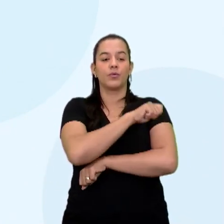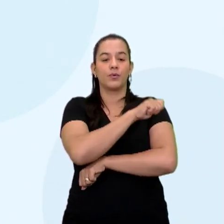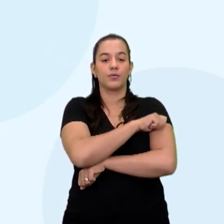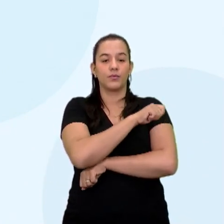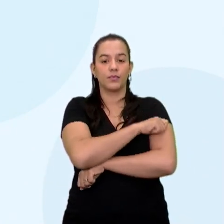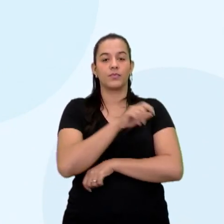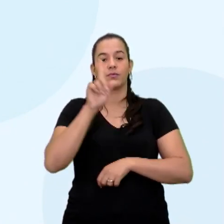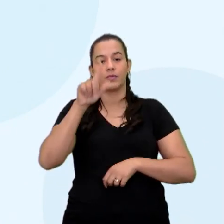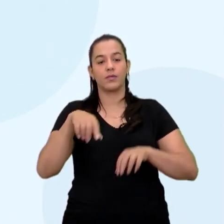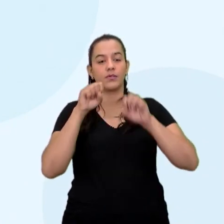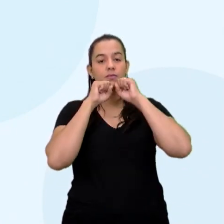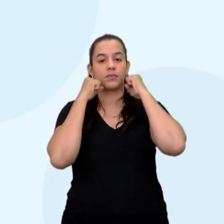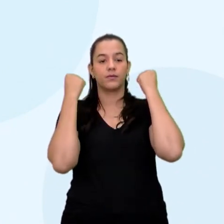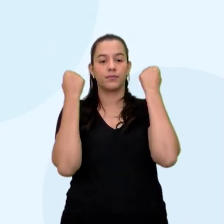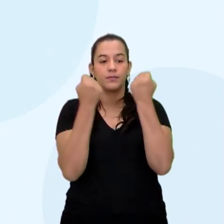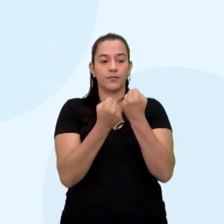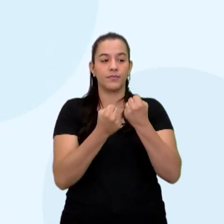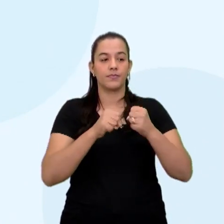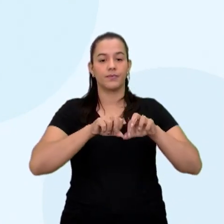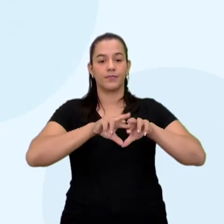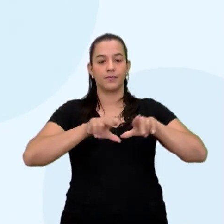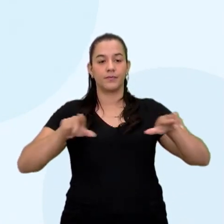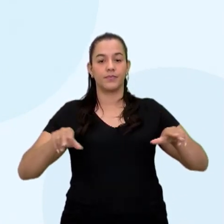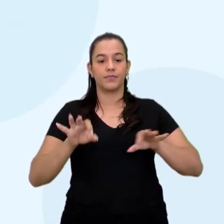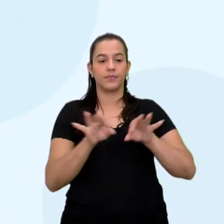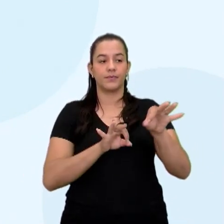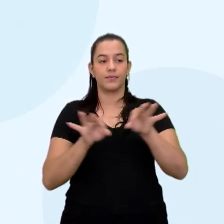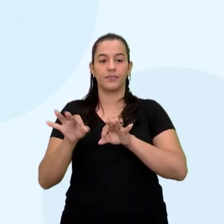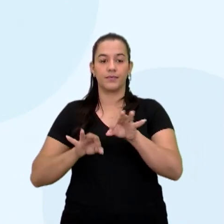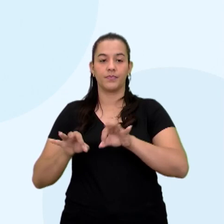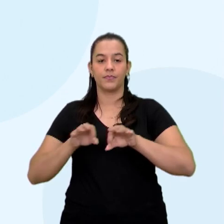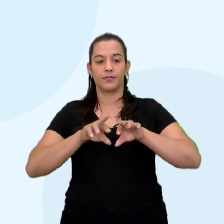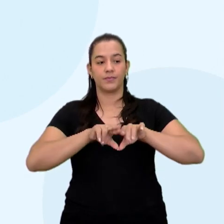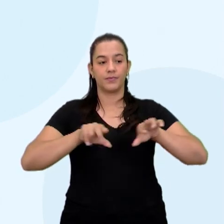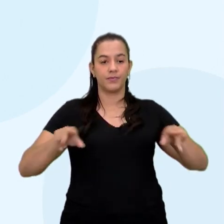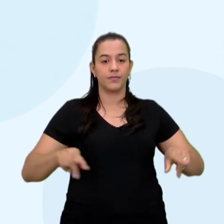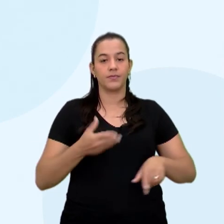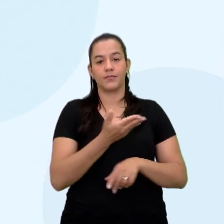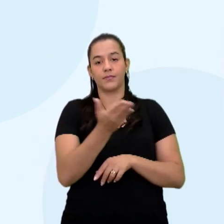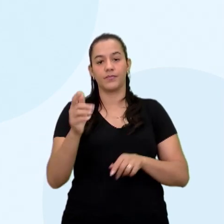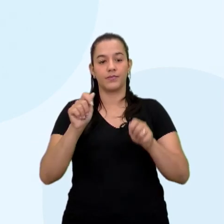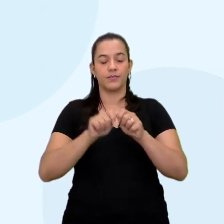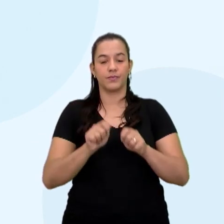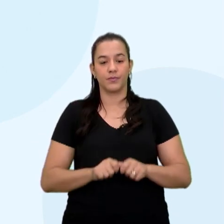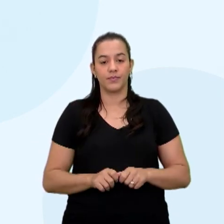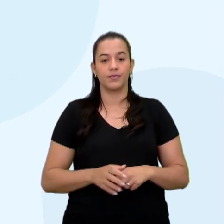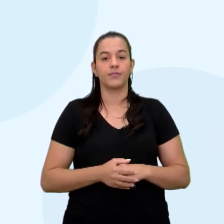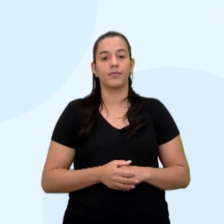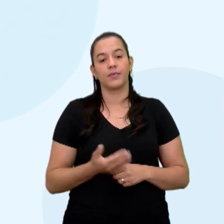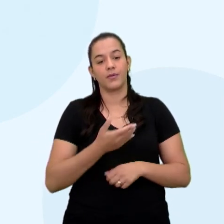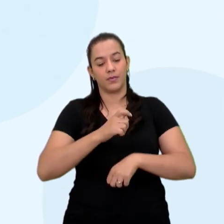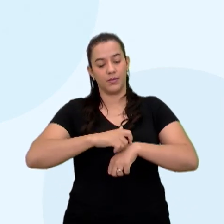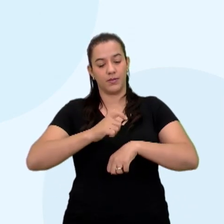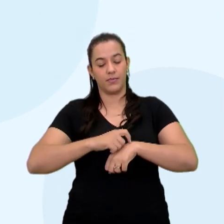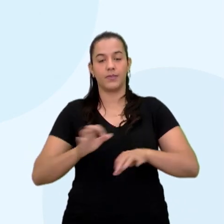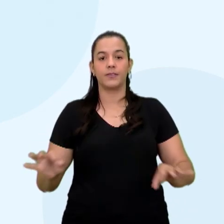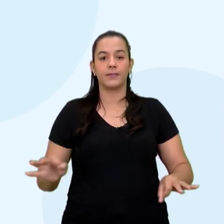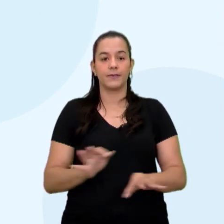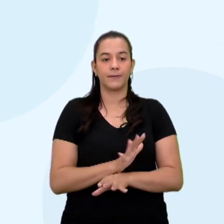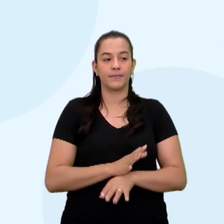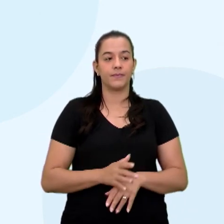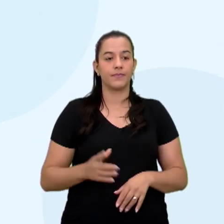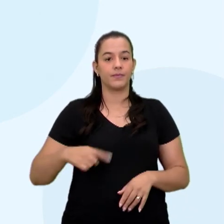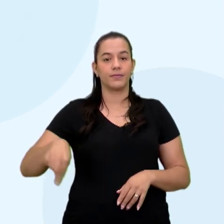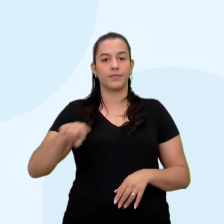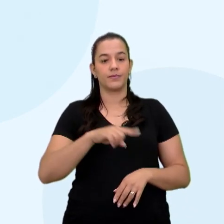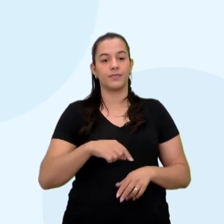aí um exemplo aí de seminário e aí você pode finalizar fazendo aí o seminário de vocês. Certo? Acabou o tempinho, ó, deu certinho aí, né?